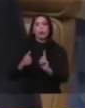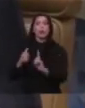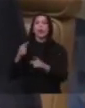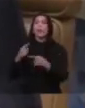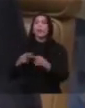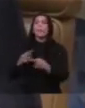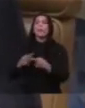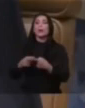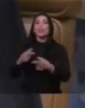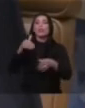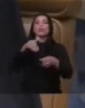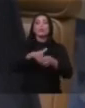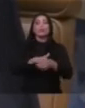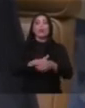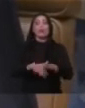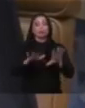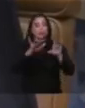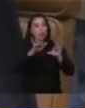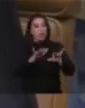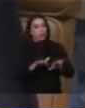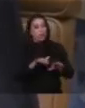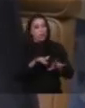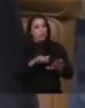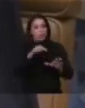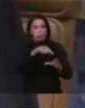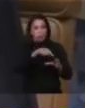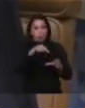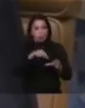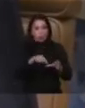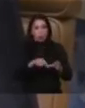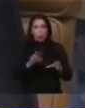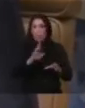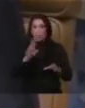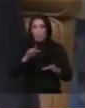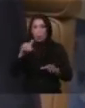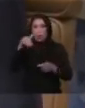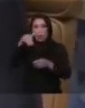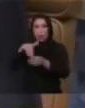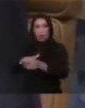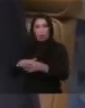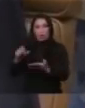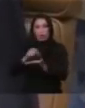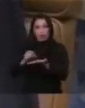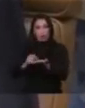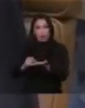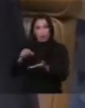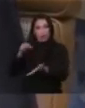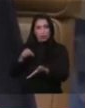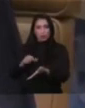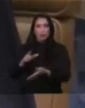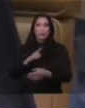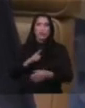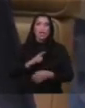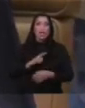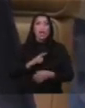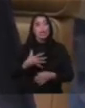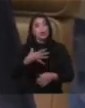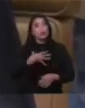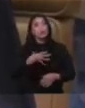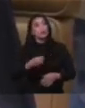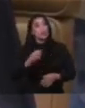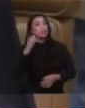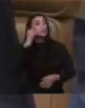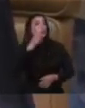voto eletrônico e não o voto impresso. Ao chegar na Câmara dos Deputados, veio falar comigo o filho do